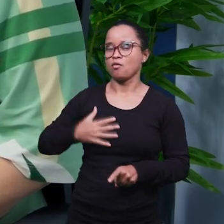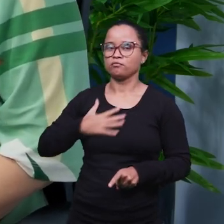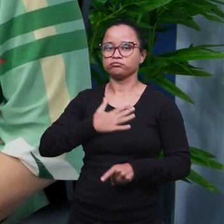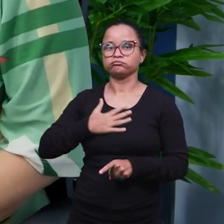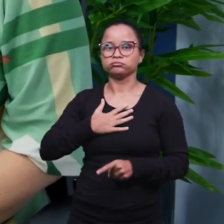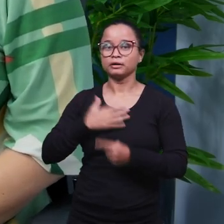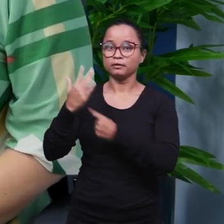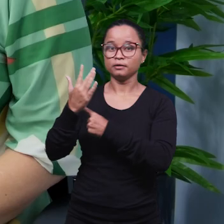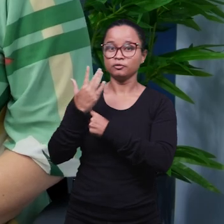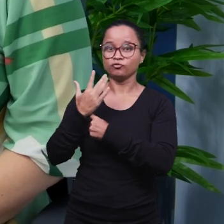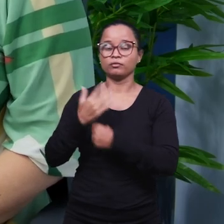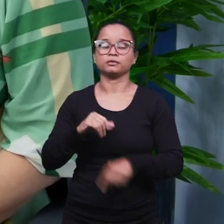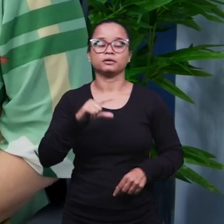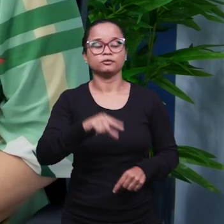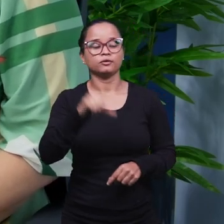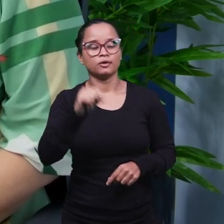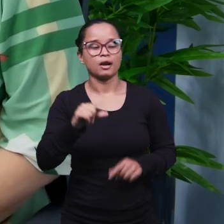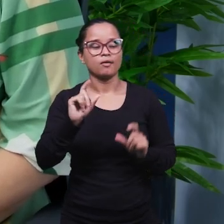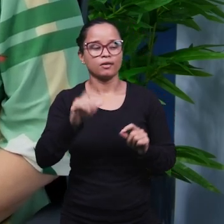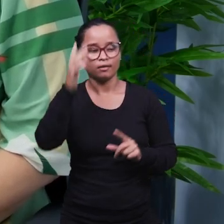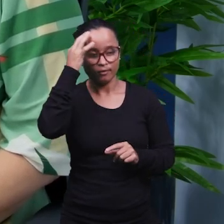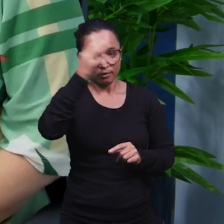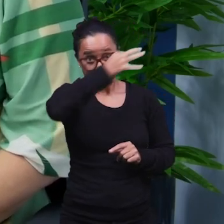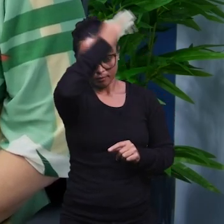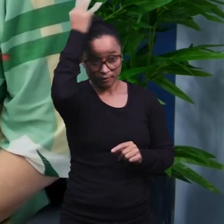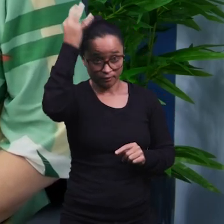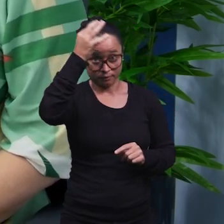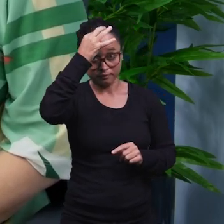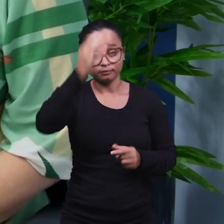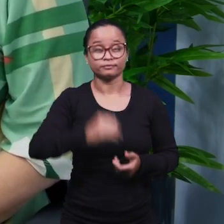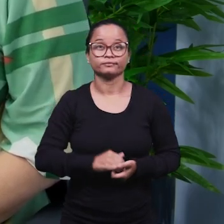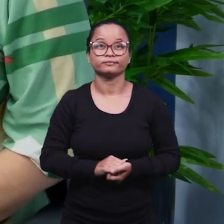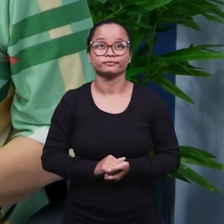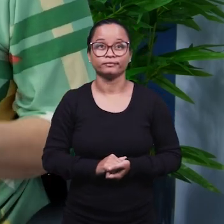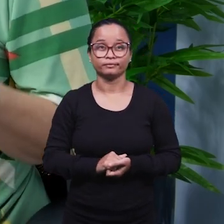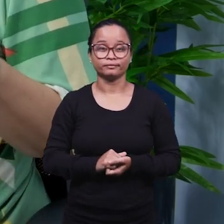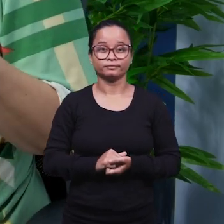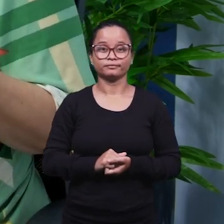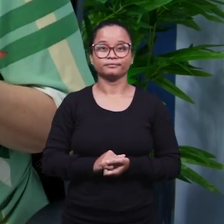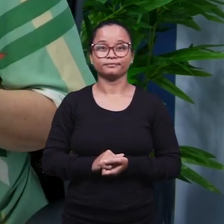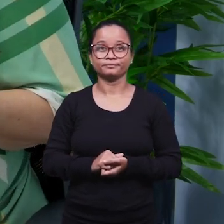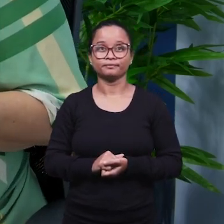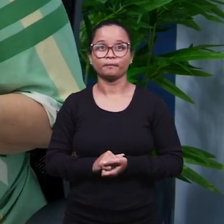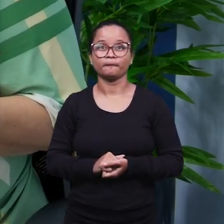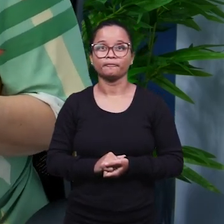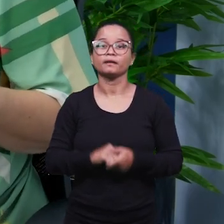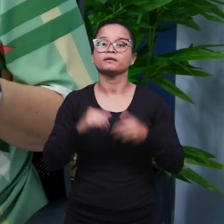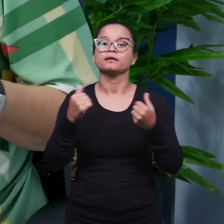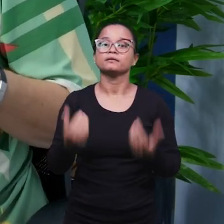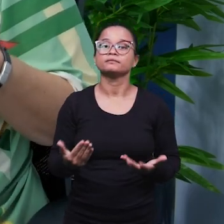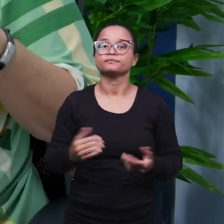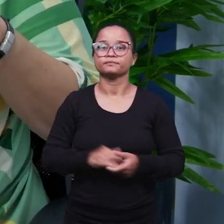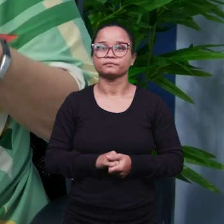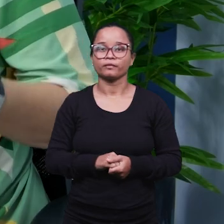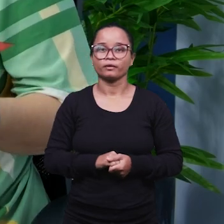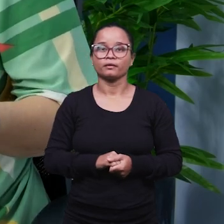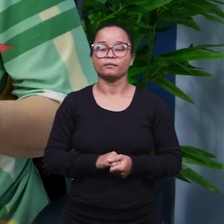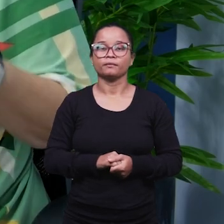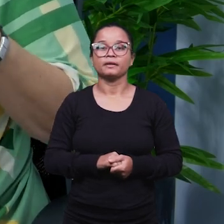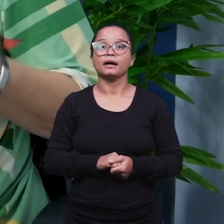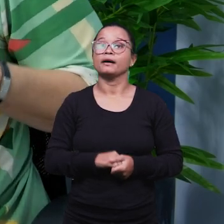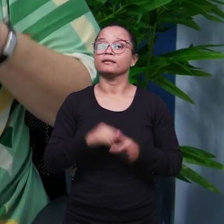que me ajuda nessa escolha? O Espírito Santo. Então, quem faz isso, passa pelo